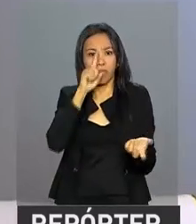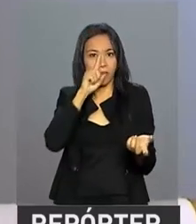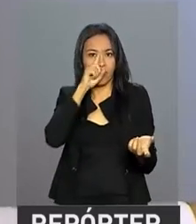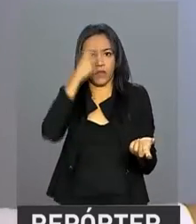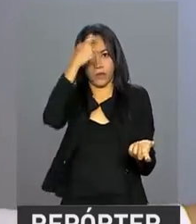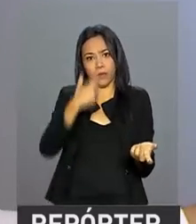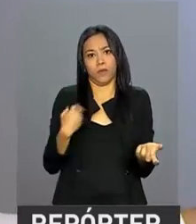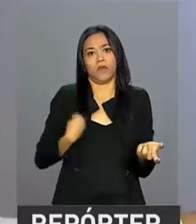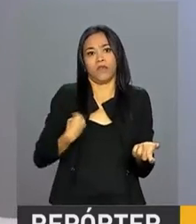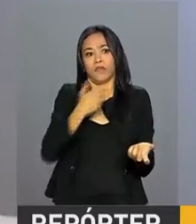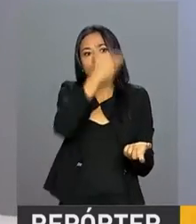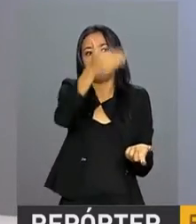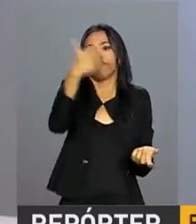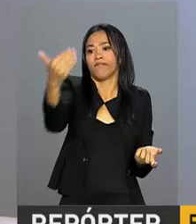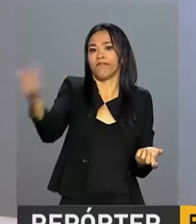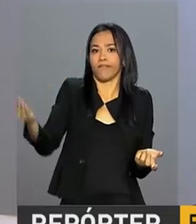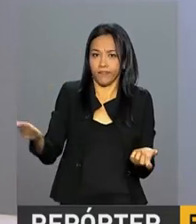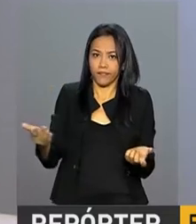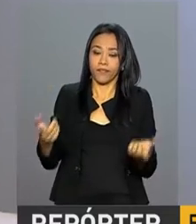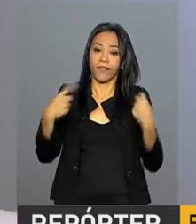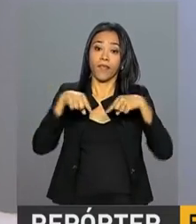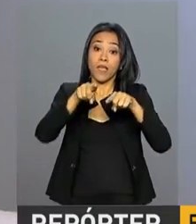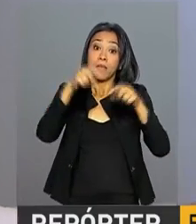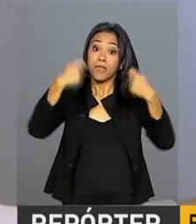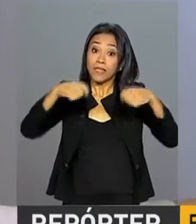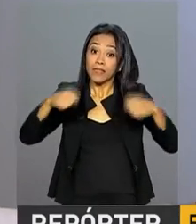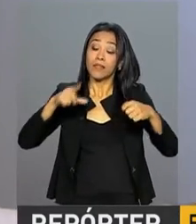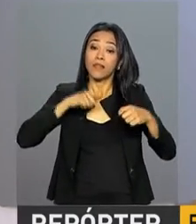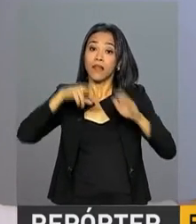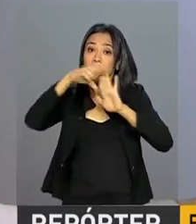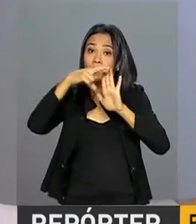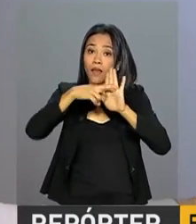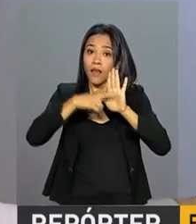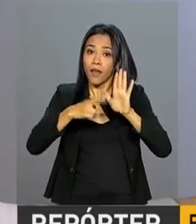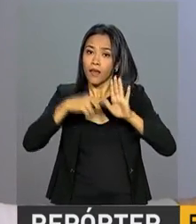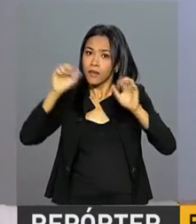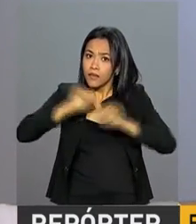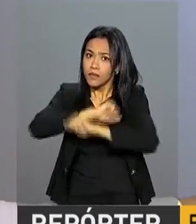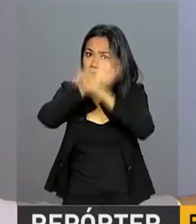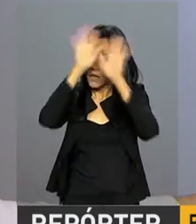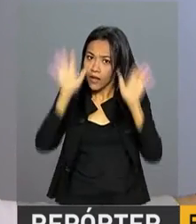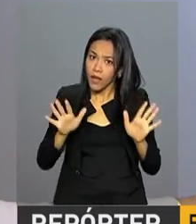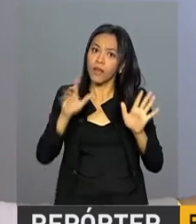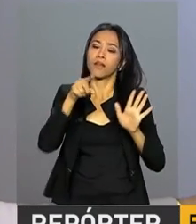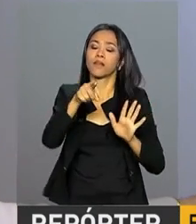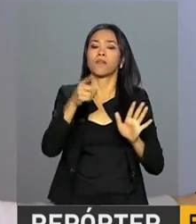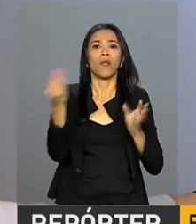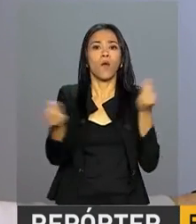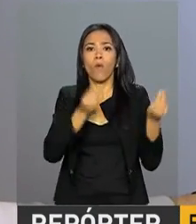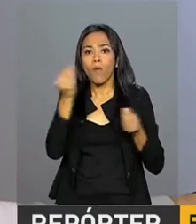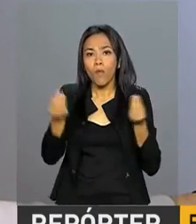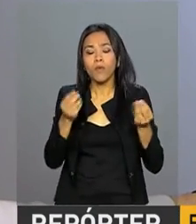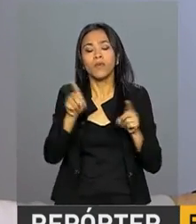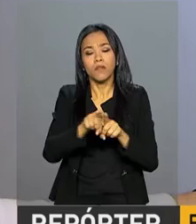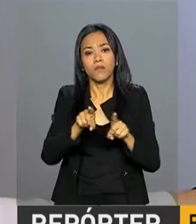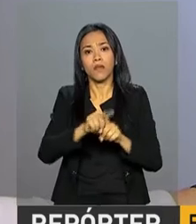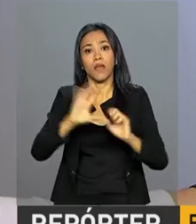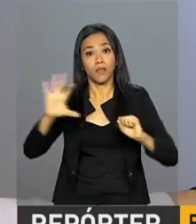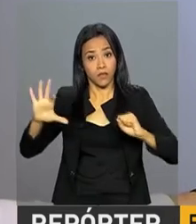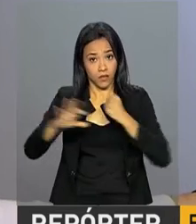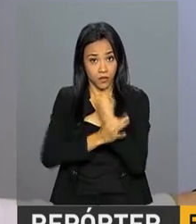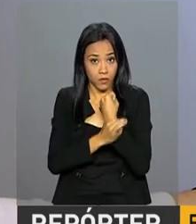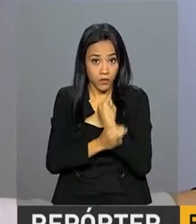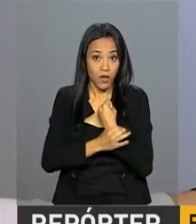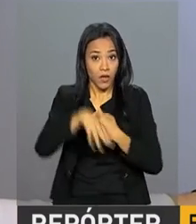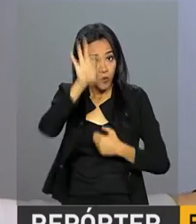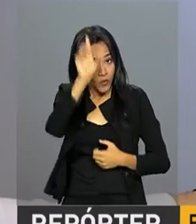estabelecidas regras muito claras para o processo de credenciamento e principalmente da garantia dos